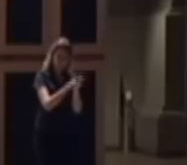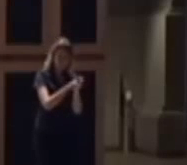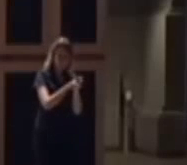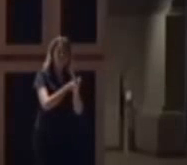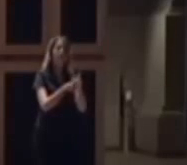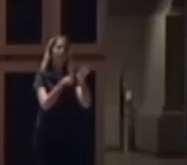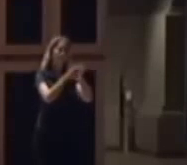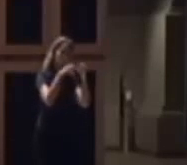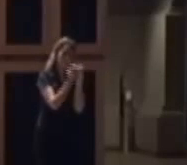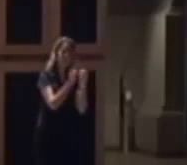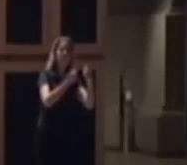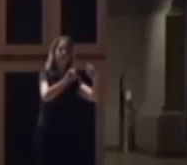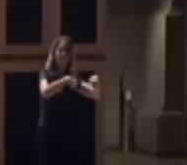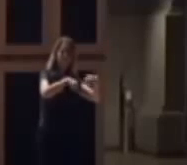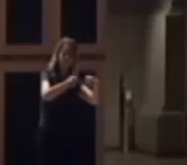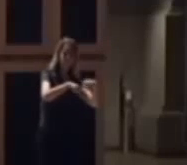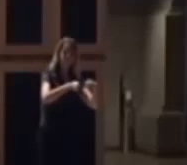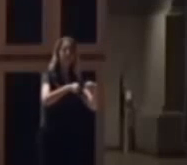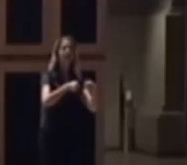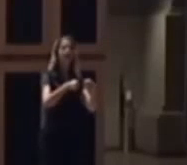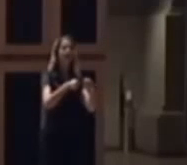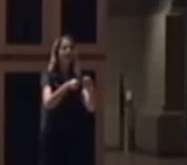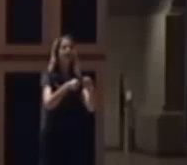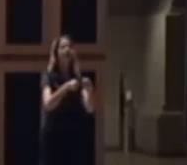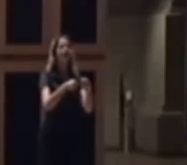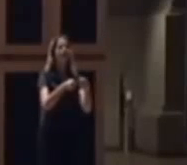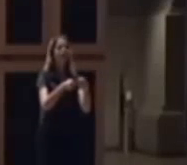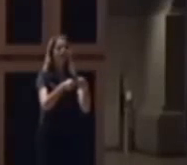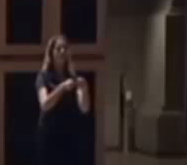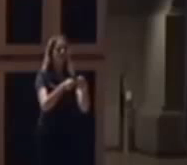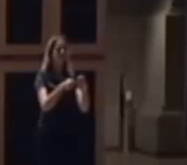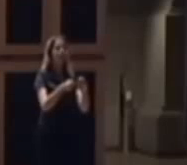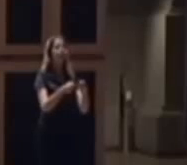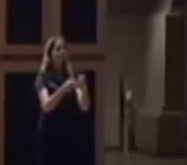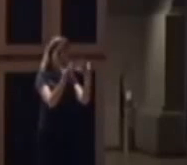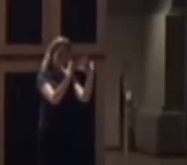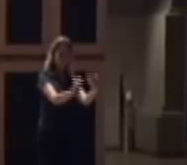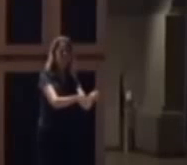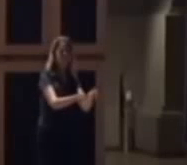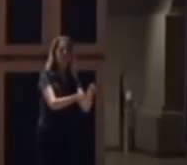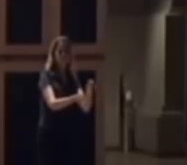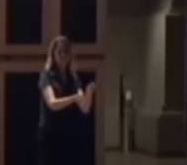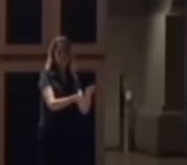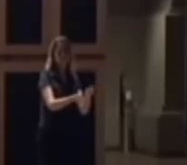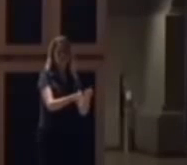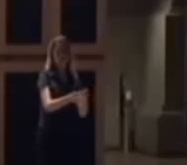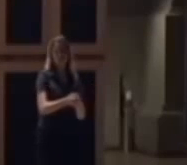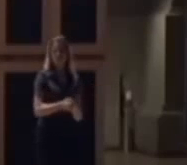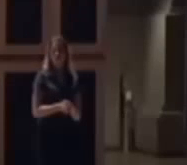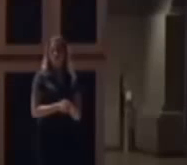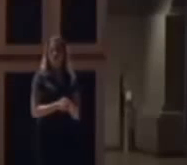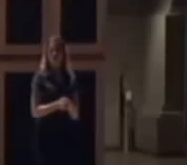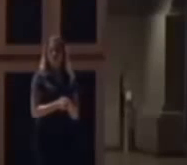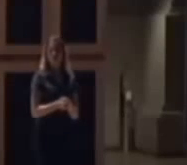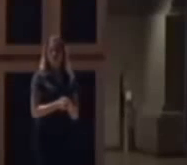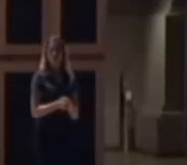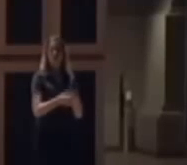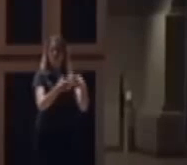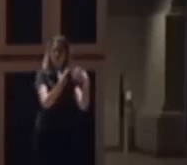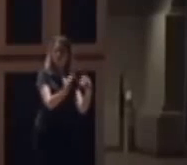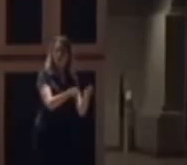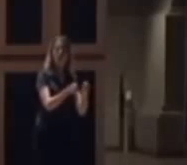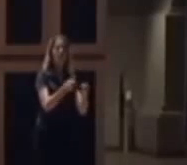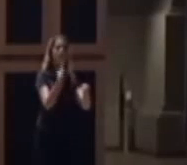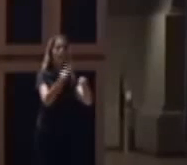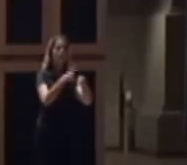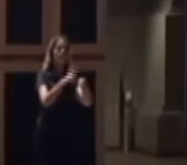que fazer uma aprovação, um processo de avaliação, seria o mais correto de ser dito, do termo de parceria